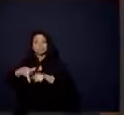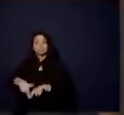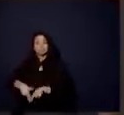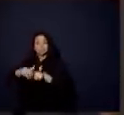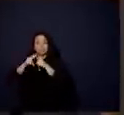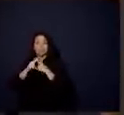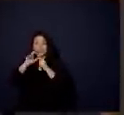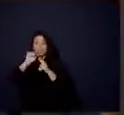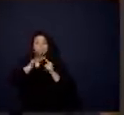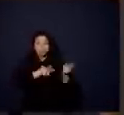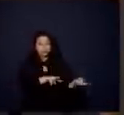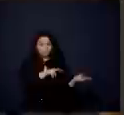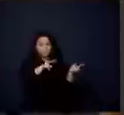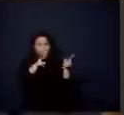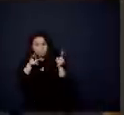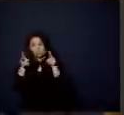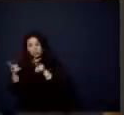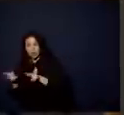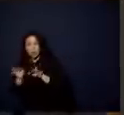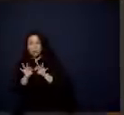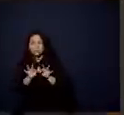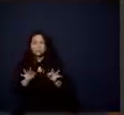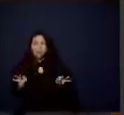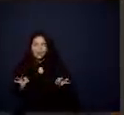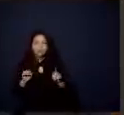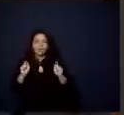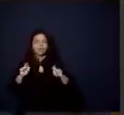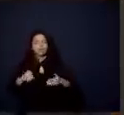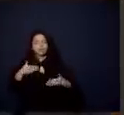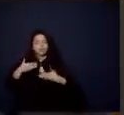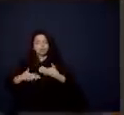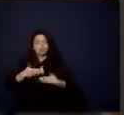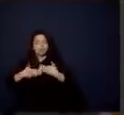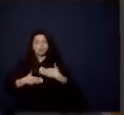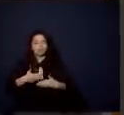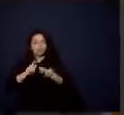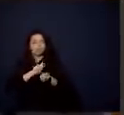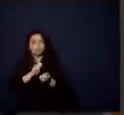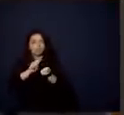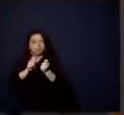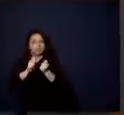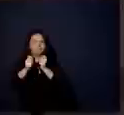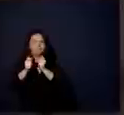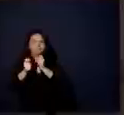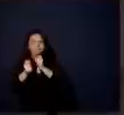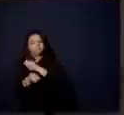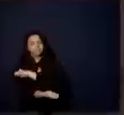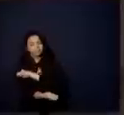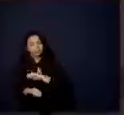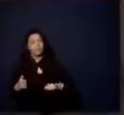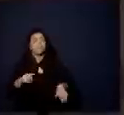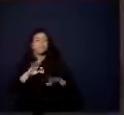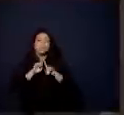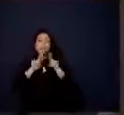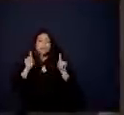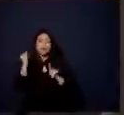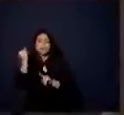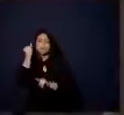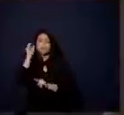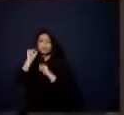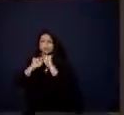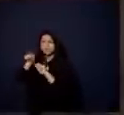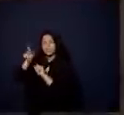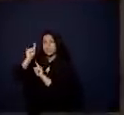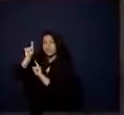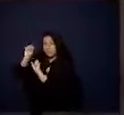você faz uma transição mais suave e isso vem ao longo do tempo mas tem uma segunda transição que não tem importância nenhuma para as empresas para